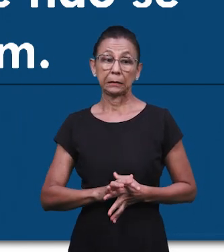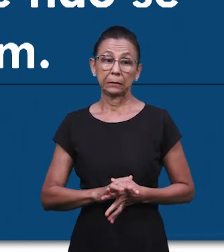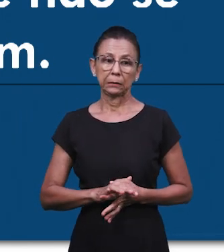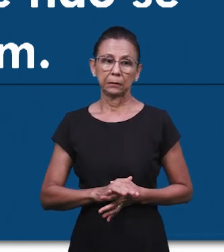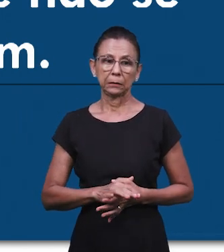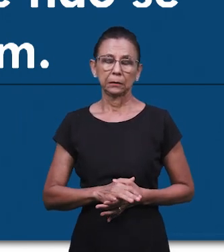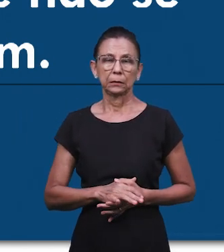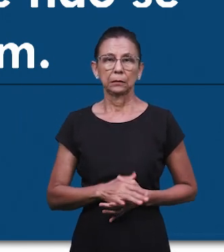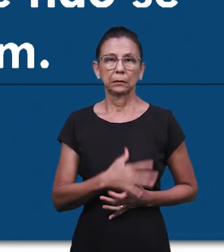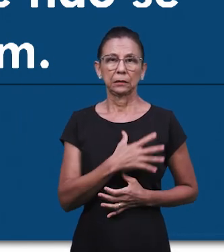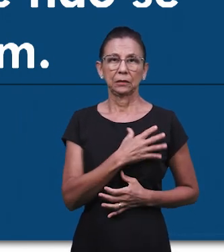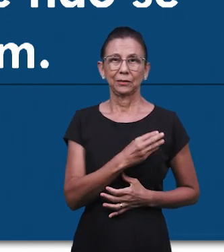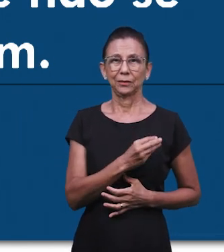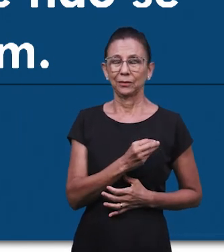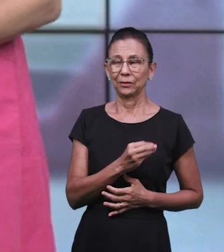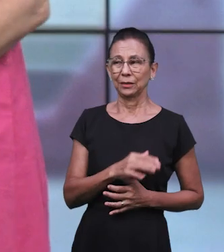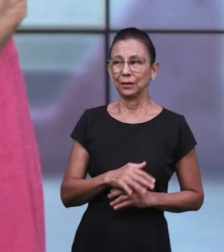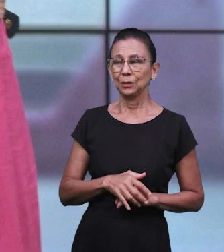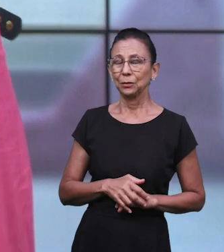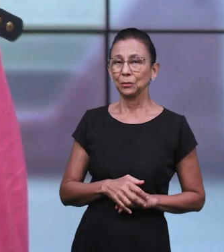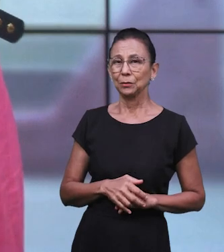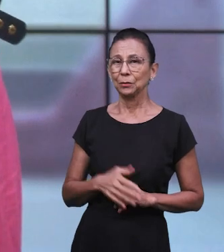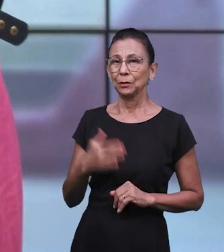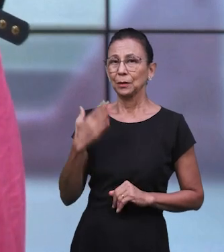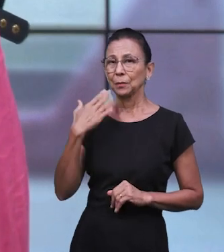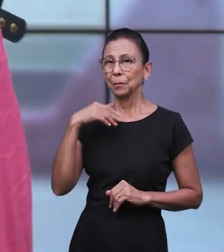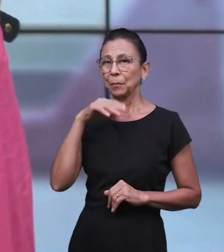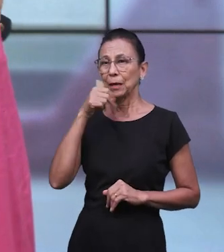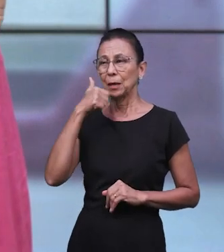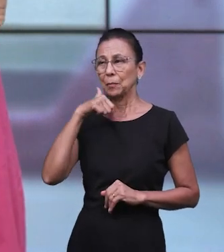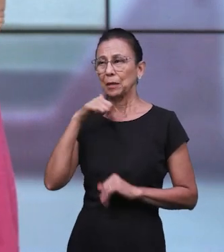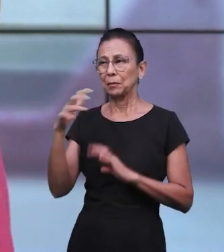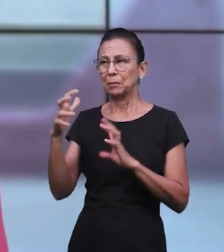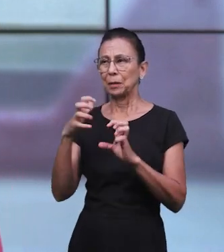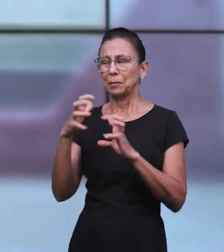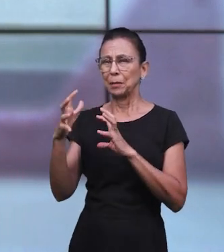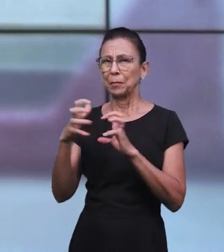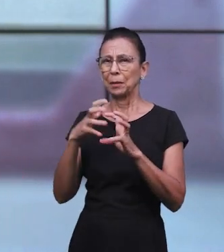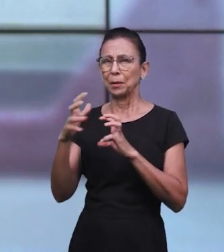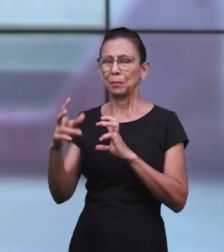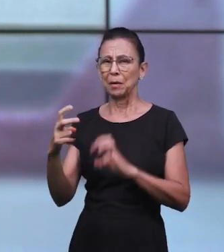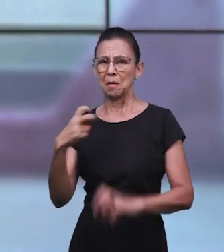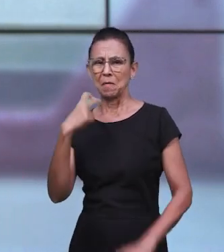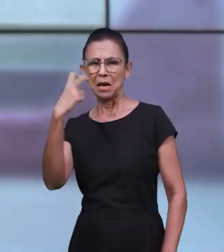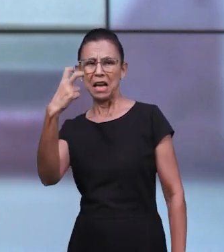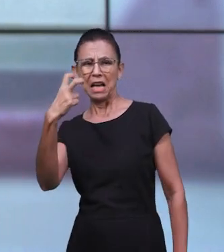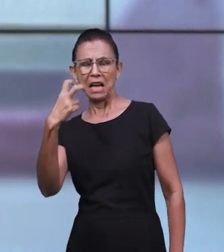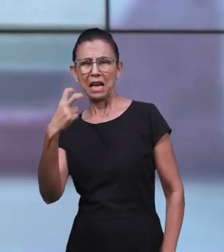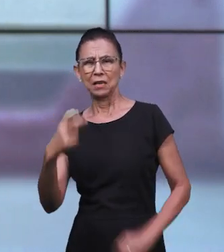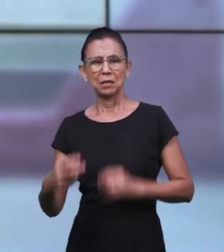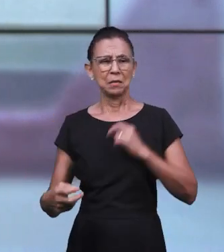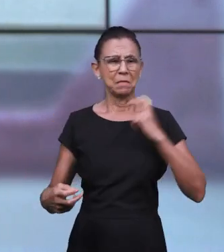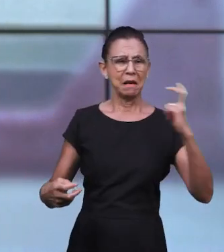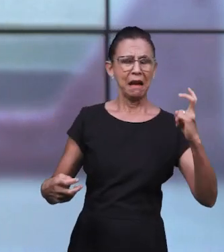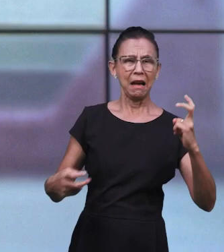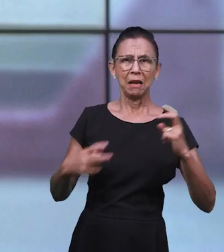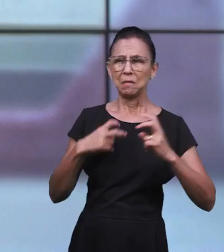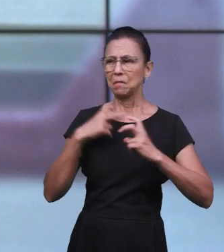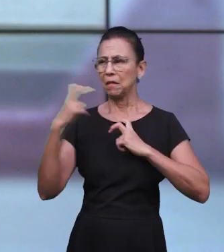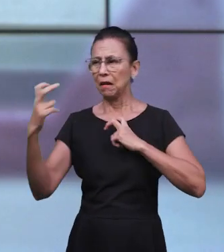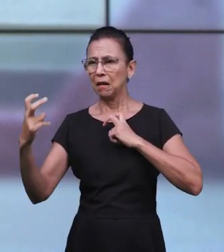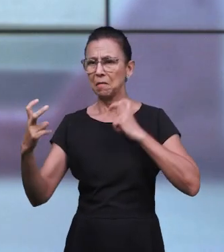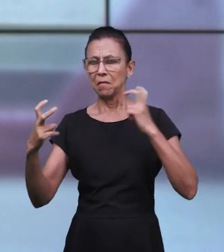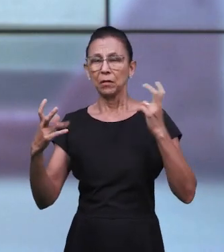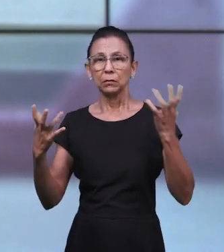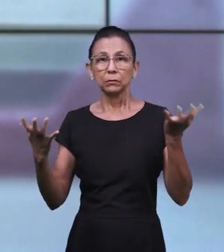ficar juntos sem terminar em discussão. Alteram o tom de voz e não se escutam. Importante nós